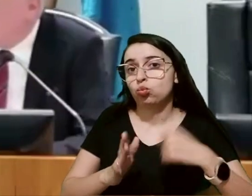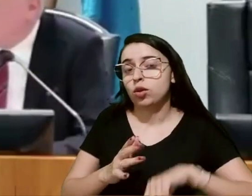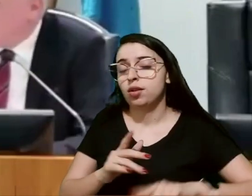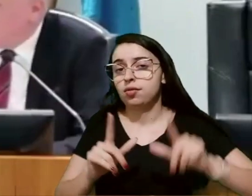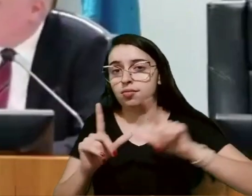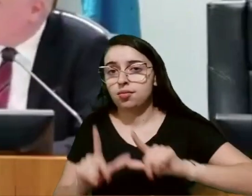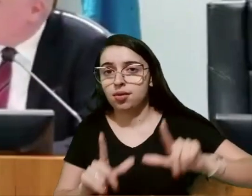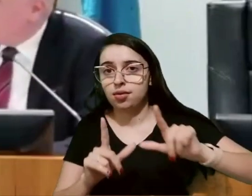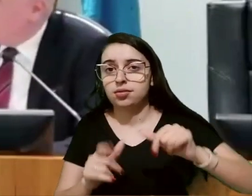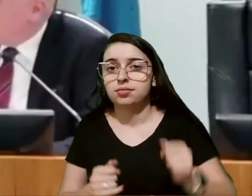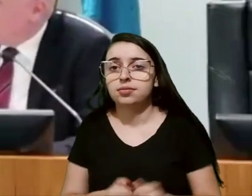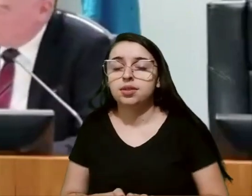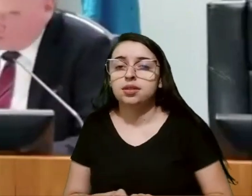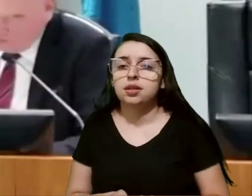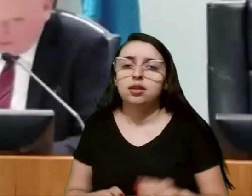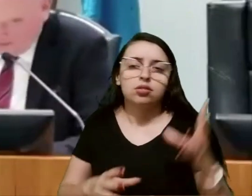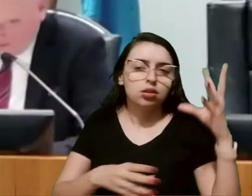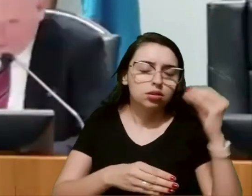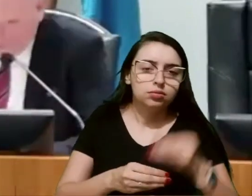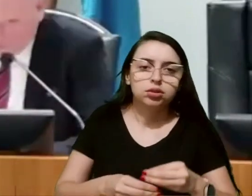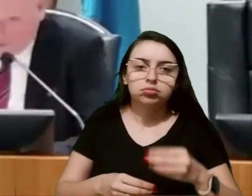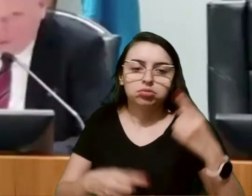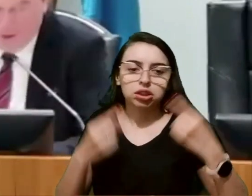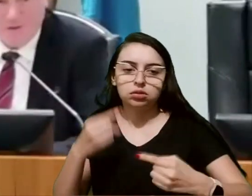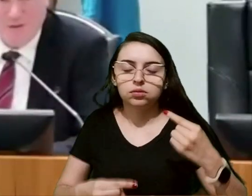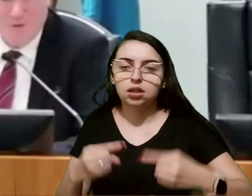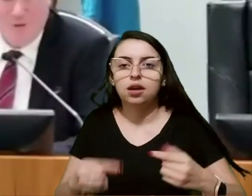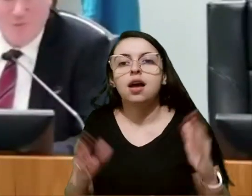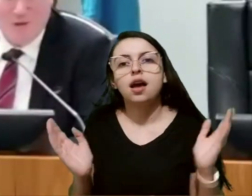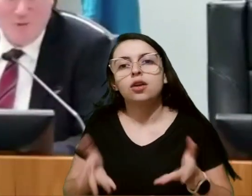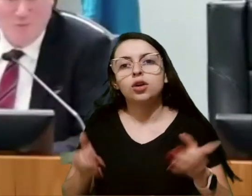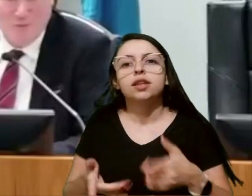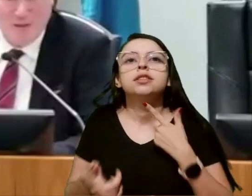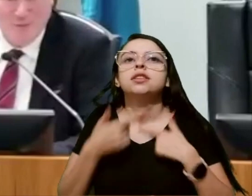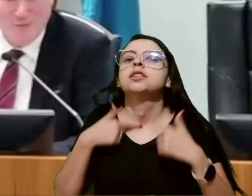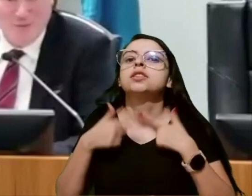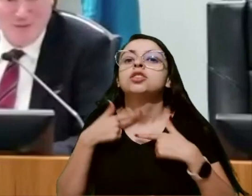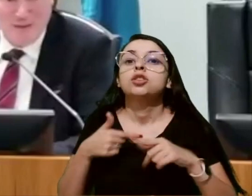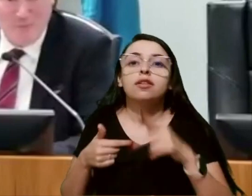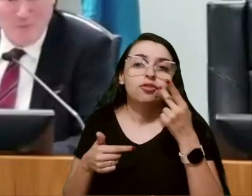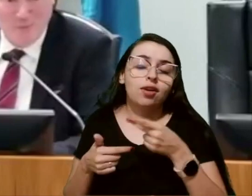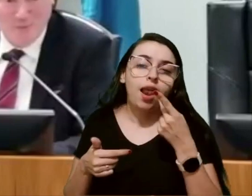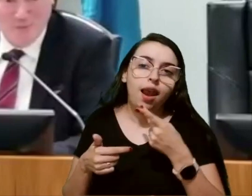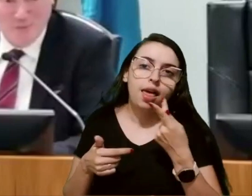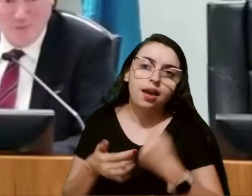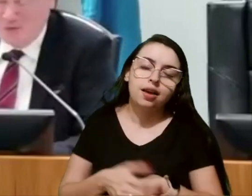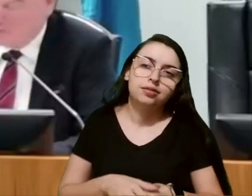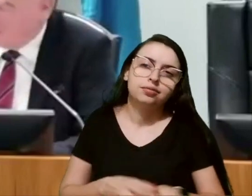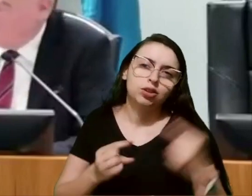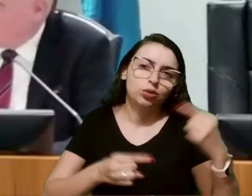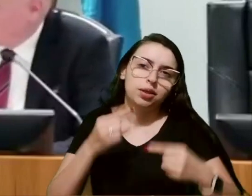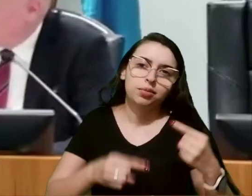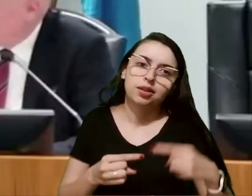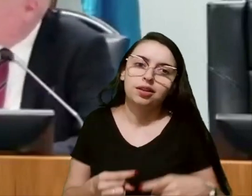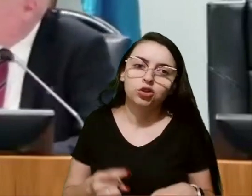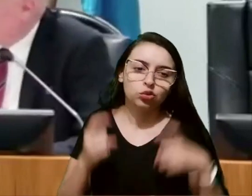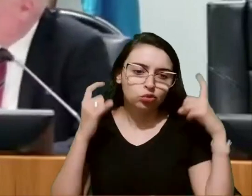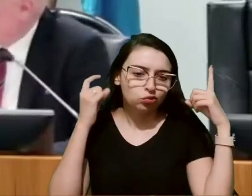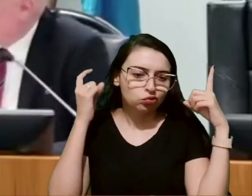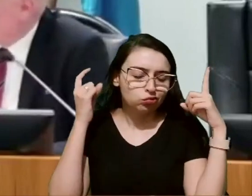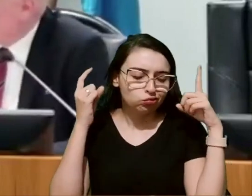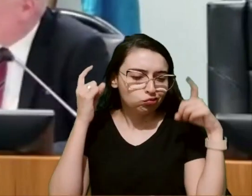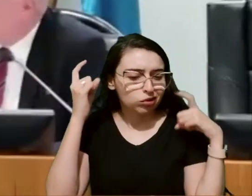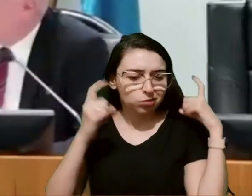para complementações e algum debate que agora eu fiquei com vontade de suscitar também o debate, algumas dúvidas que